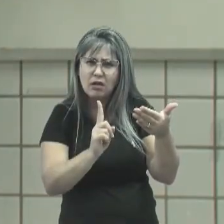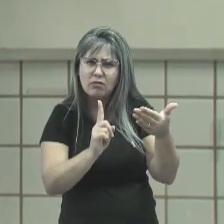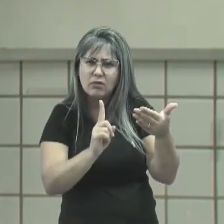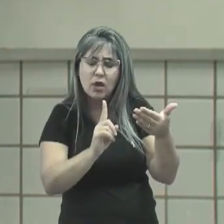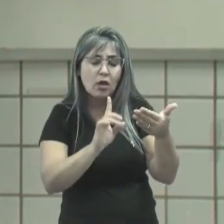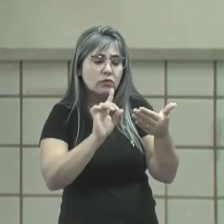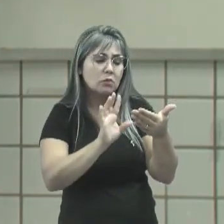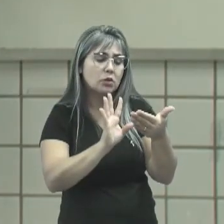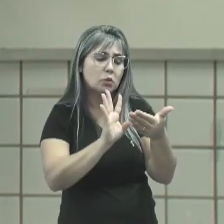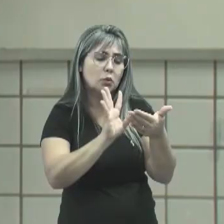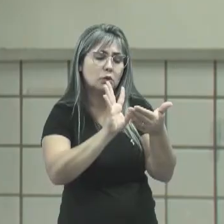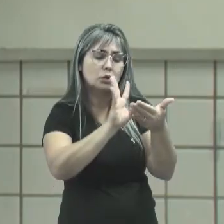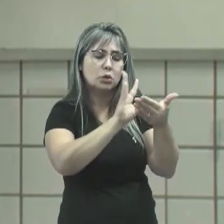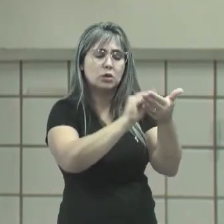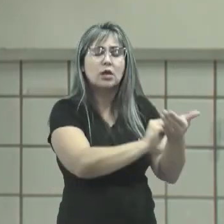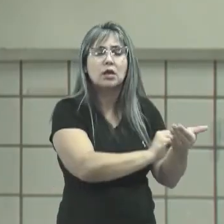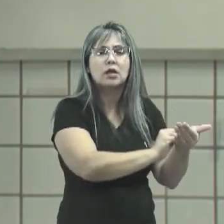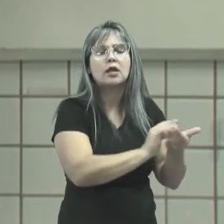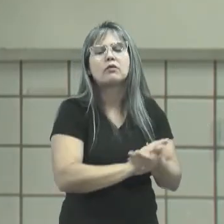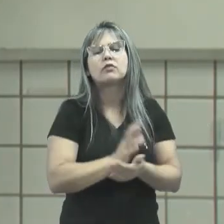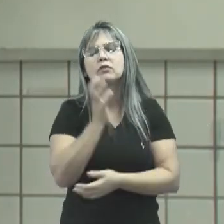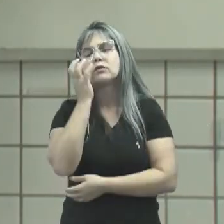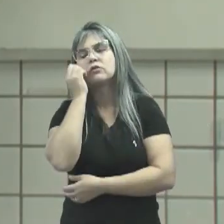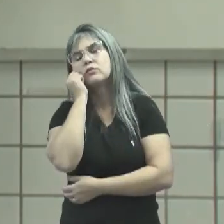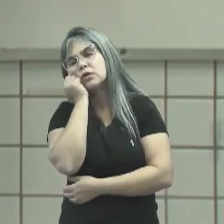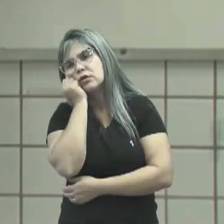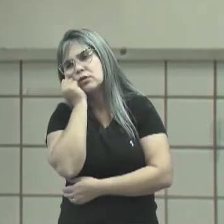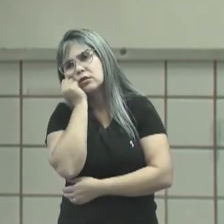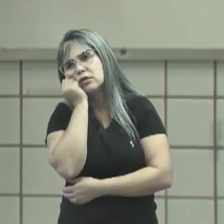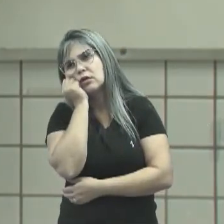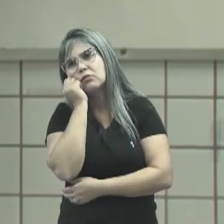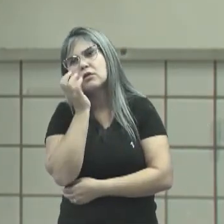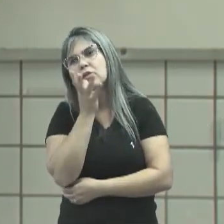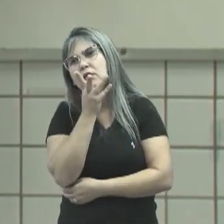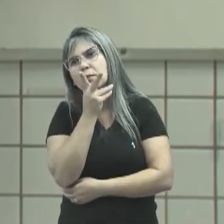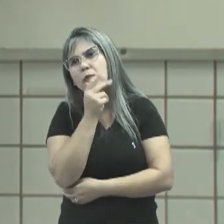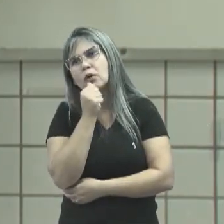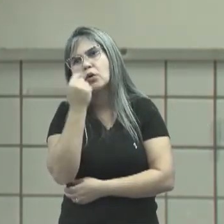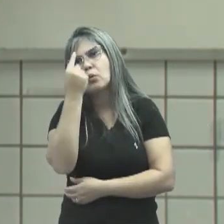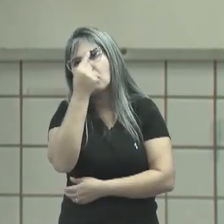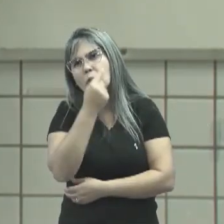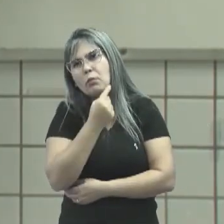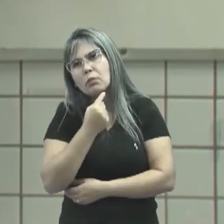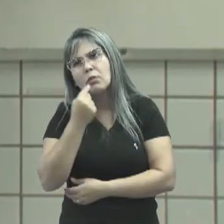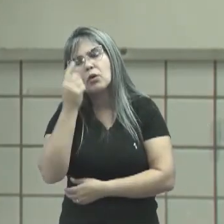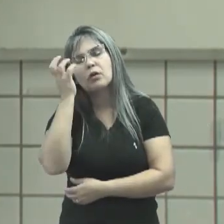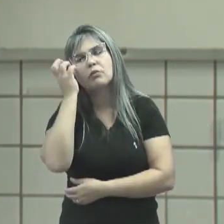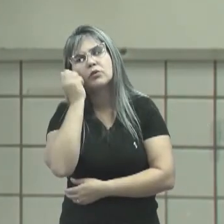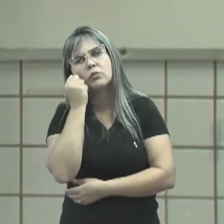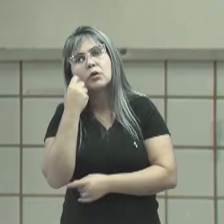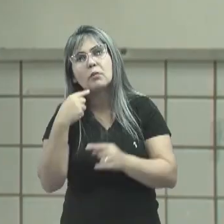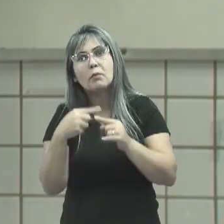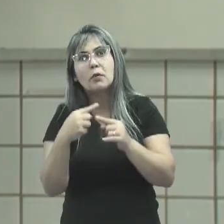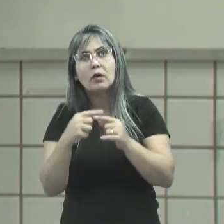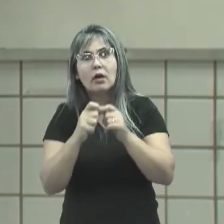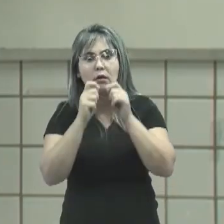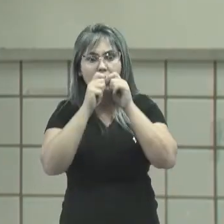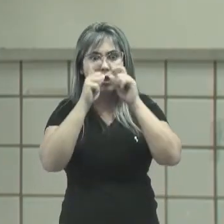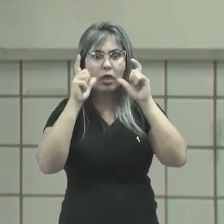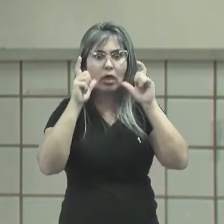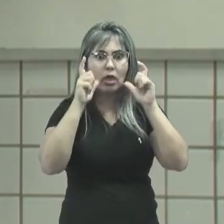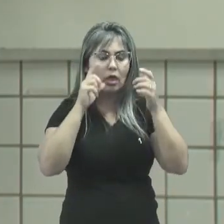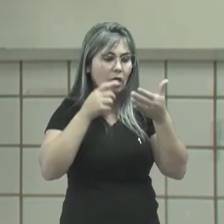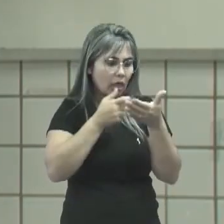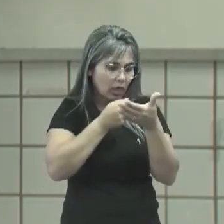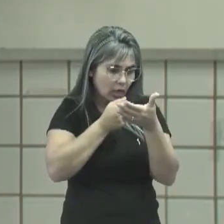seu uso. Então, procure usar de forma moderada. A gente percebe que às vezes 3, 4 horas seguidas a pessoa